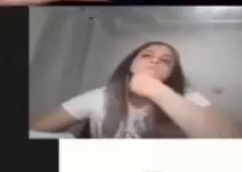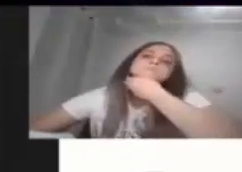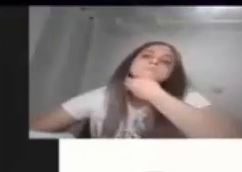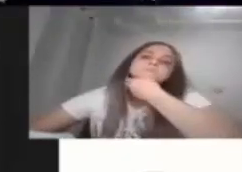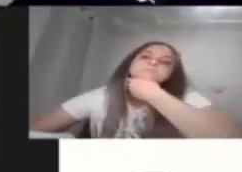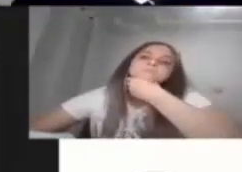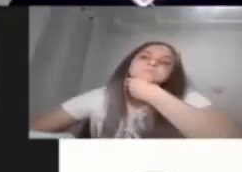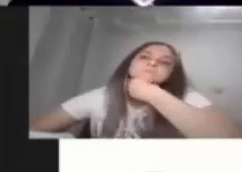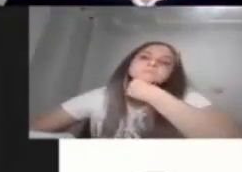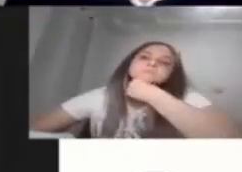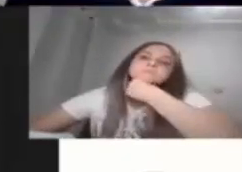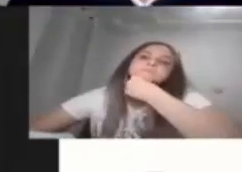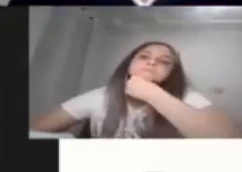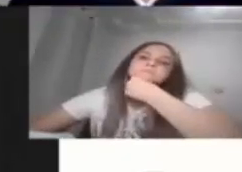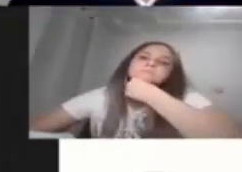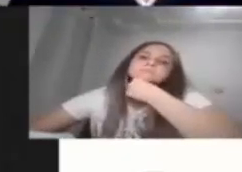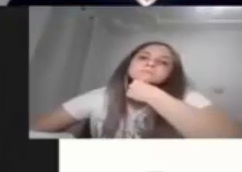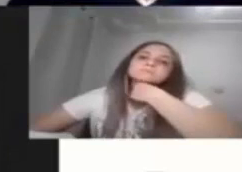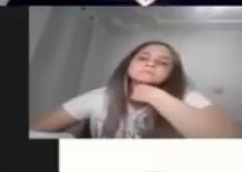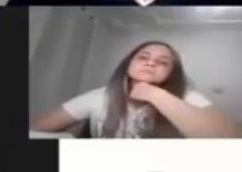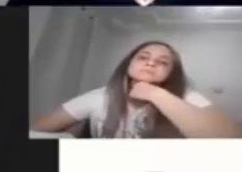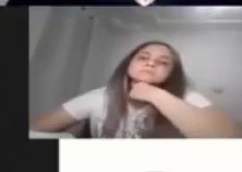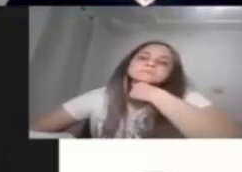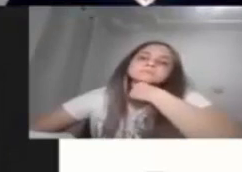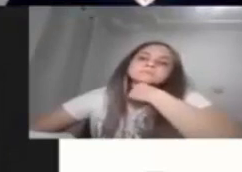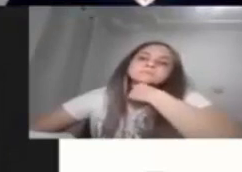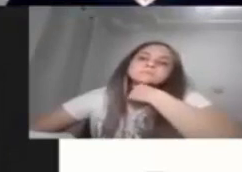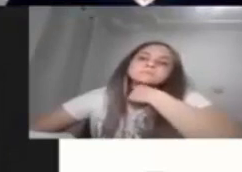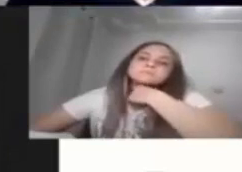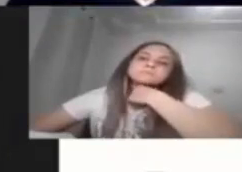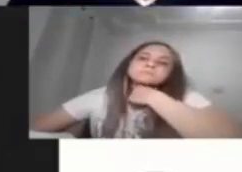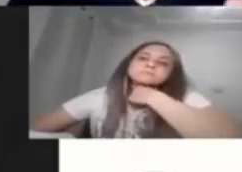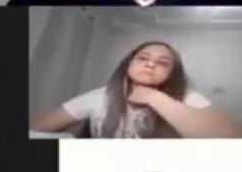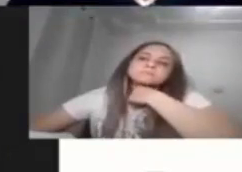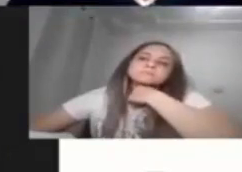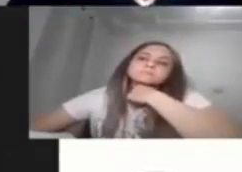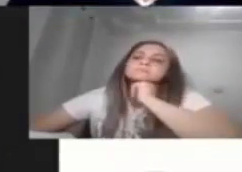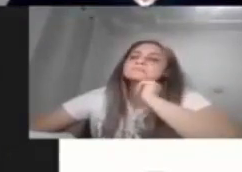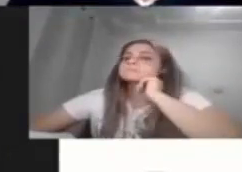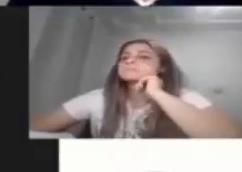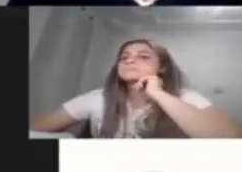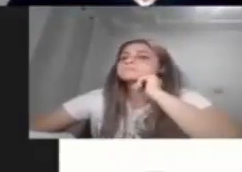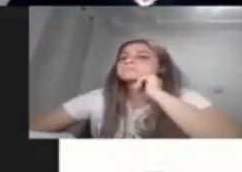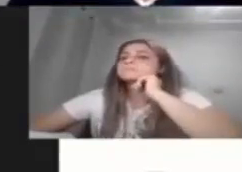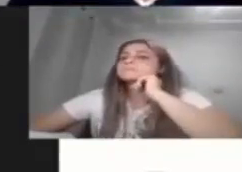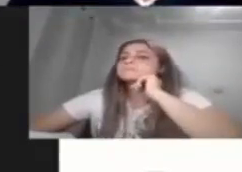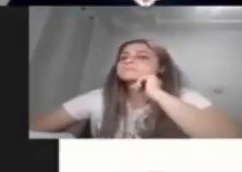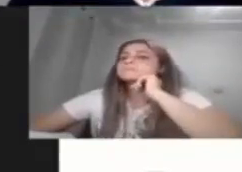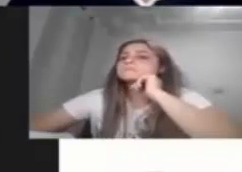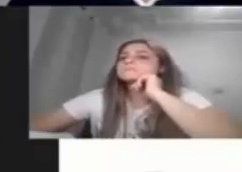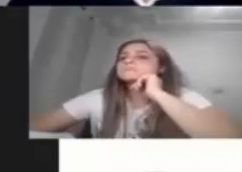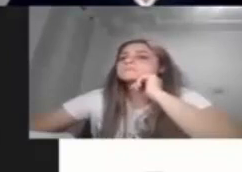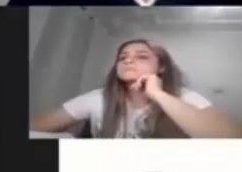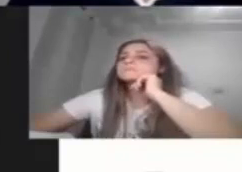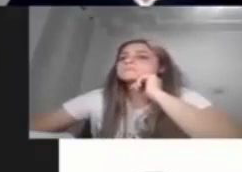fácil assim de se explicar. porque você mesmo citou ainda agora Hebreus 9,27